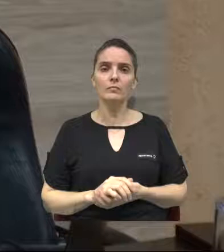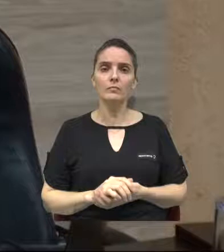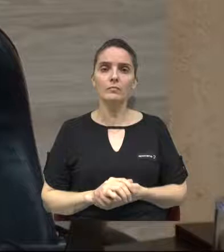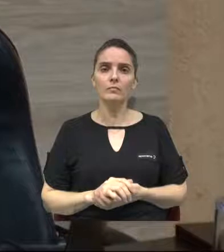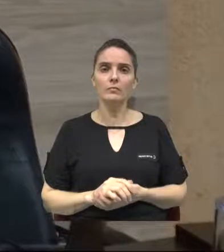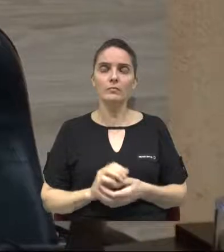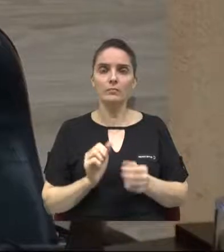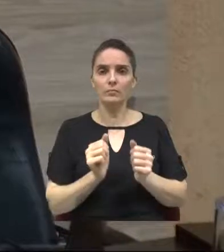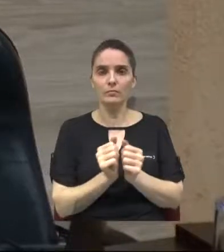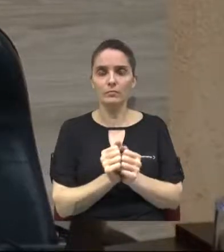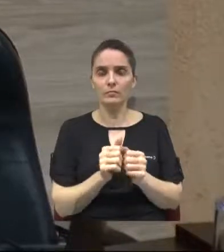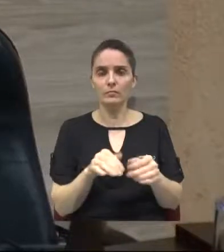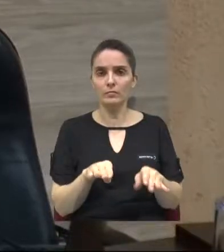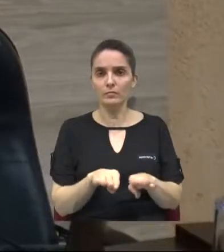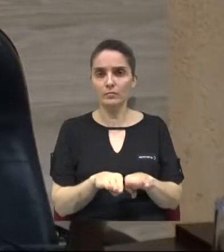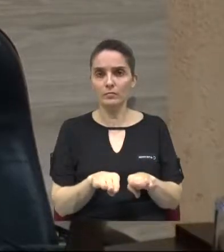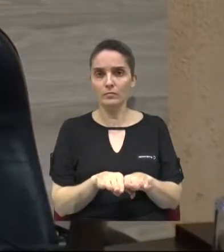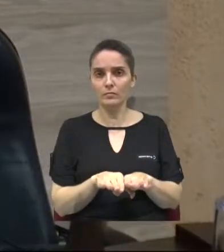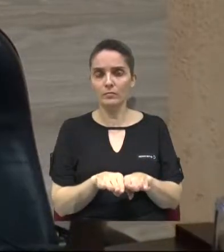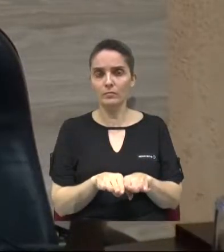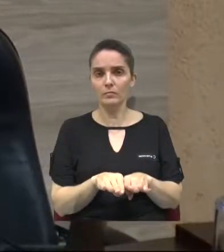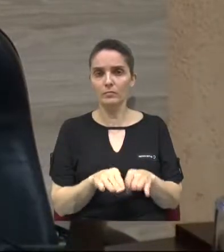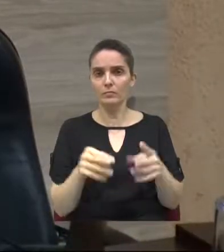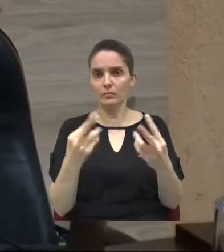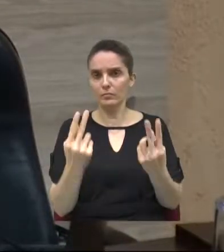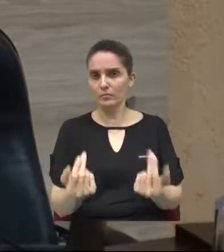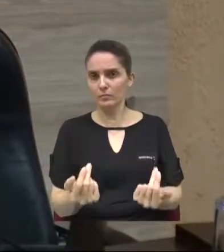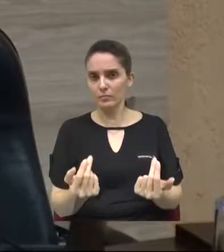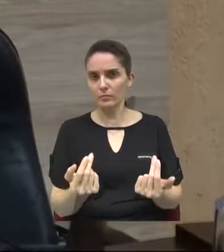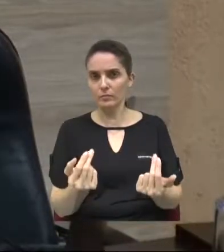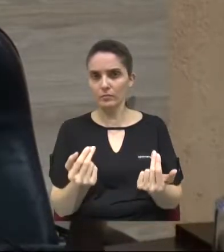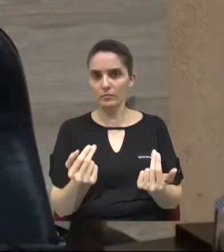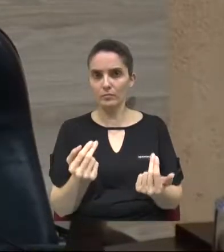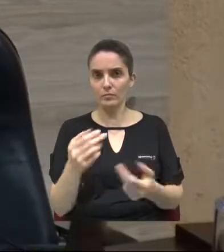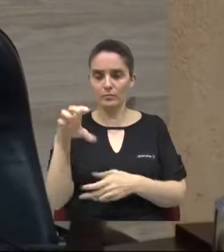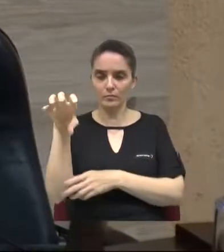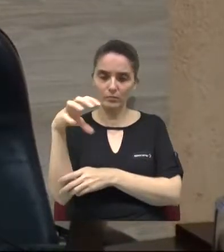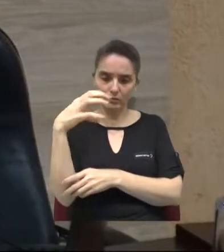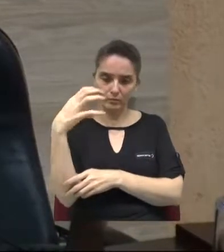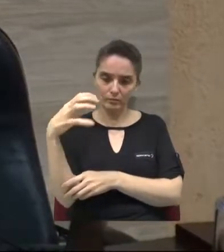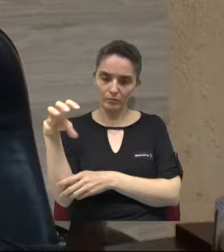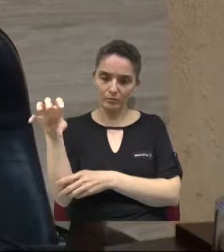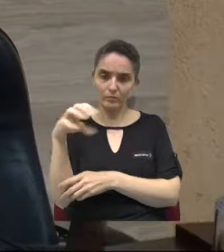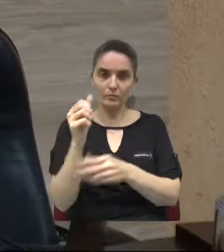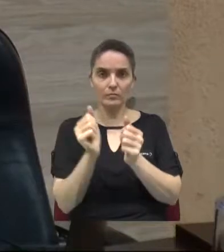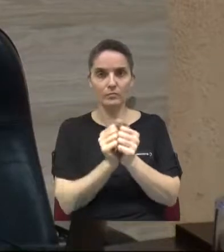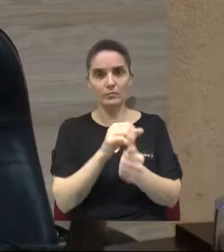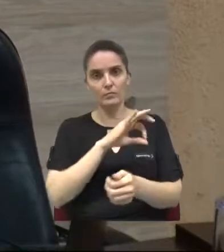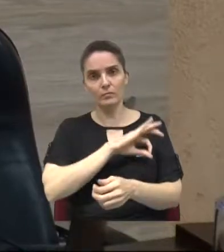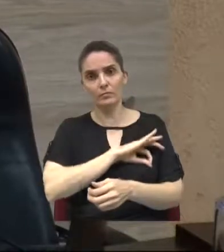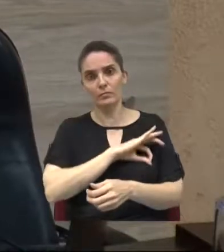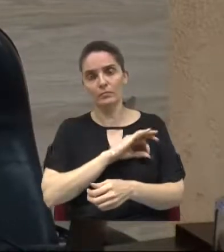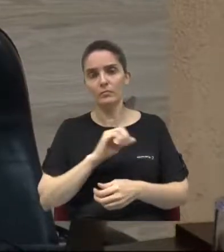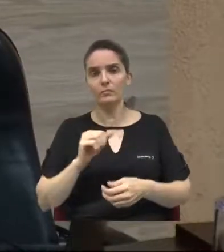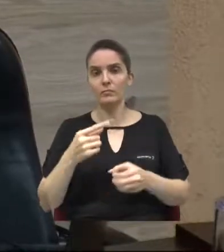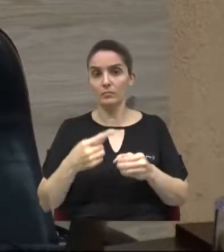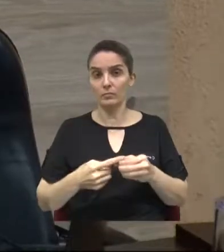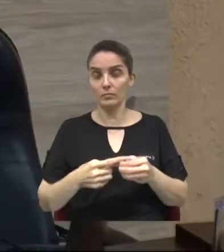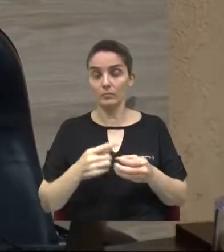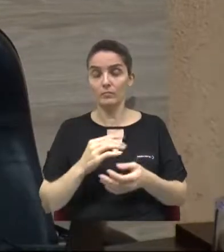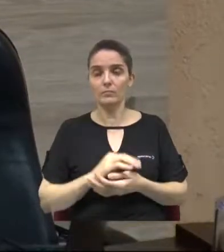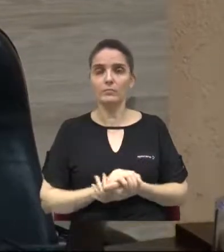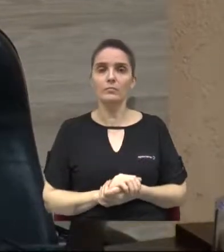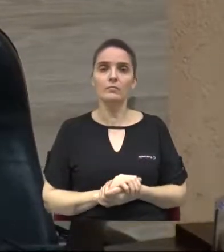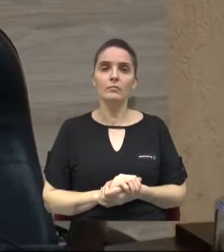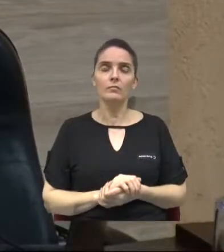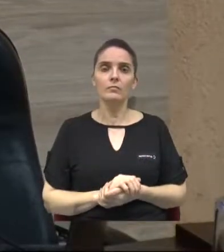interligado já com, tipo, a muralha digital, que tem a Guarda Municipal, a colocação